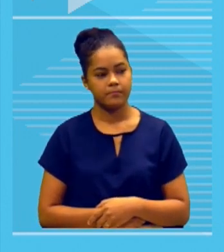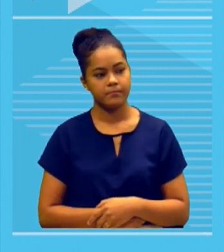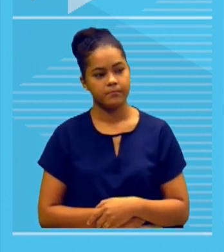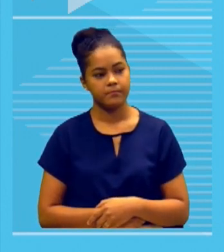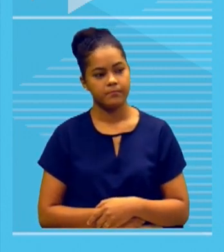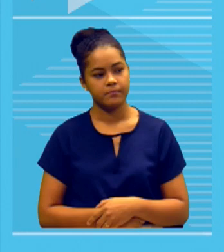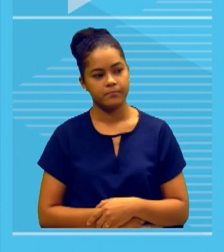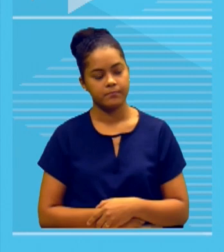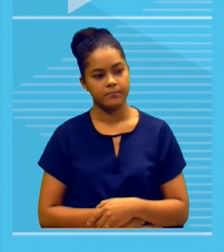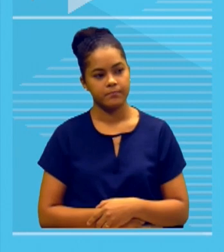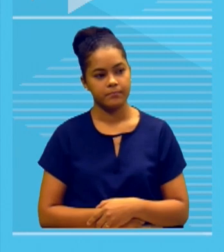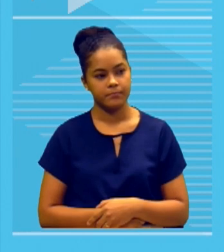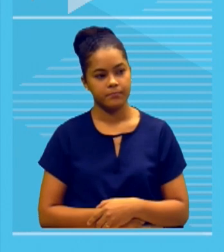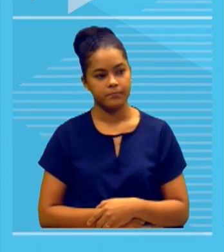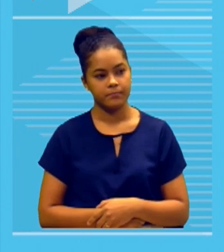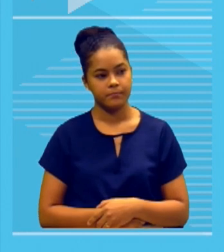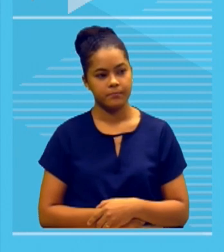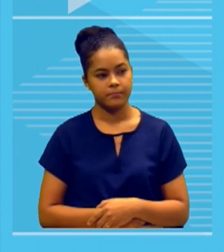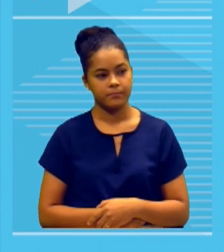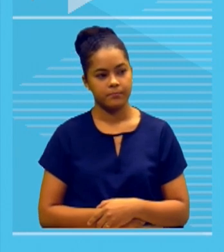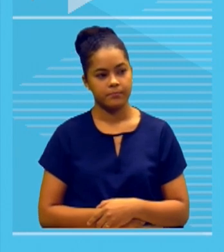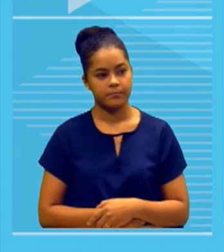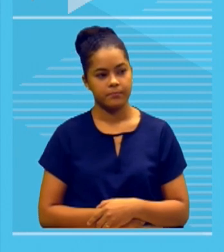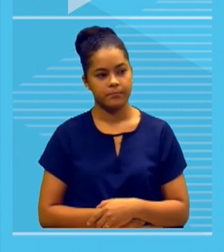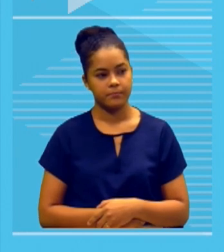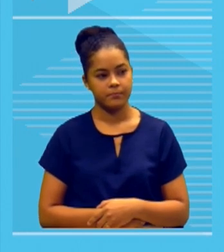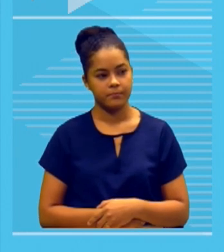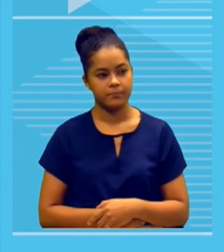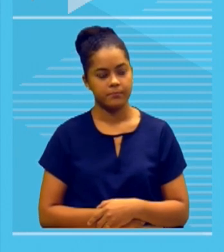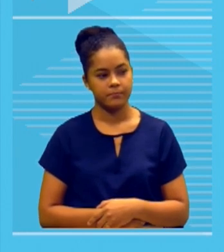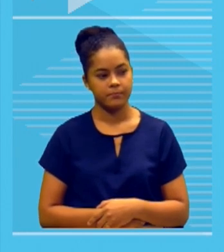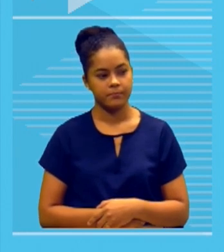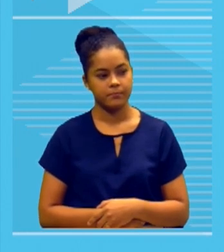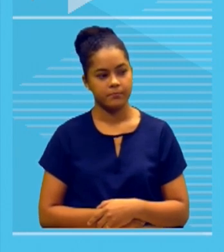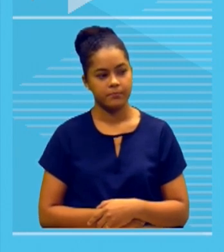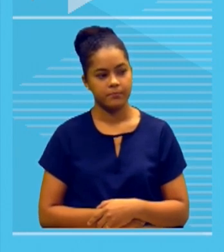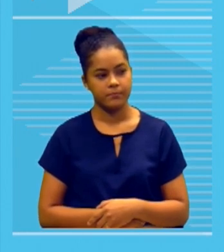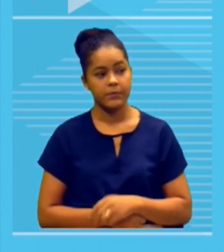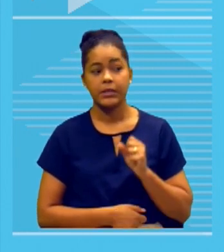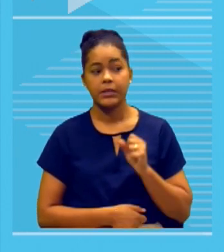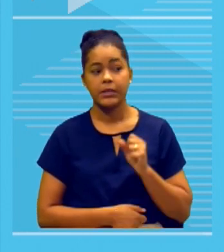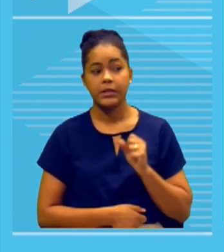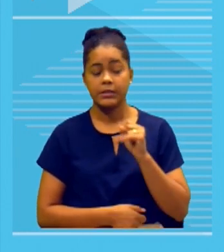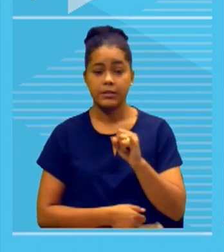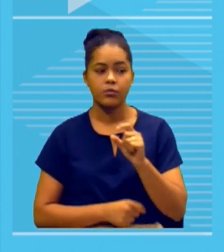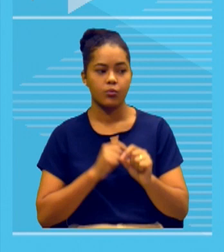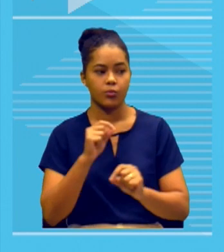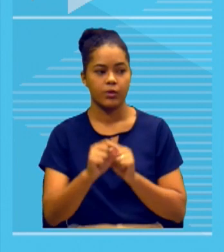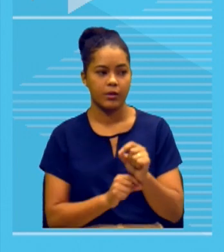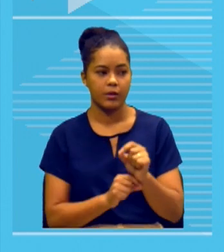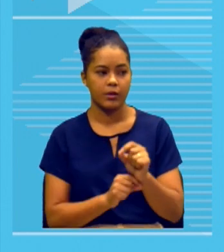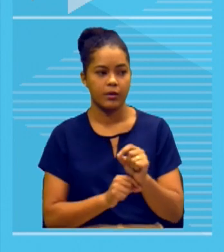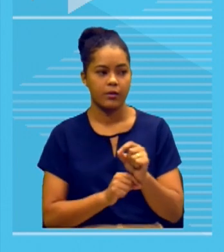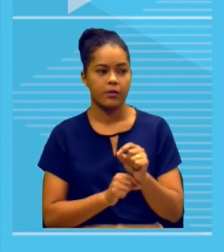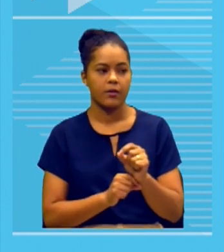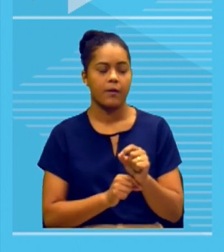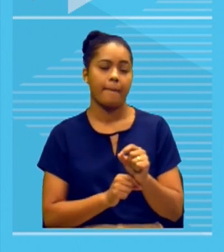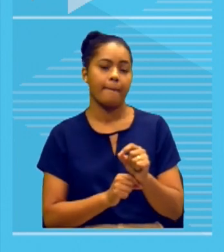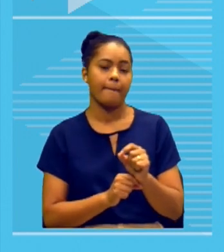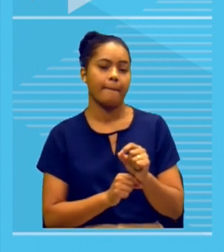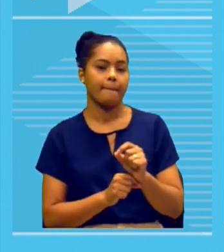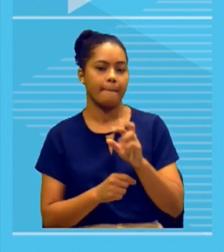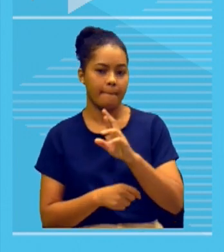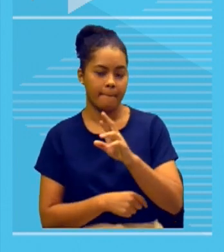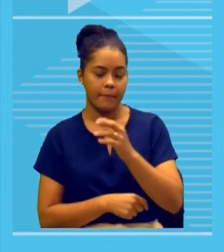havendo um fator de próclise havendo um fator de próclise você tem